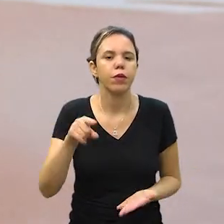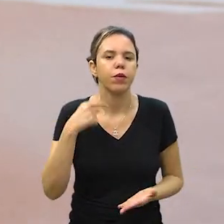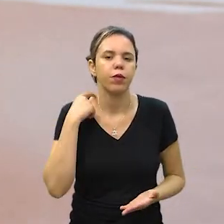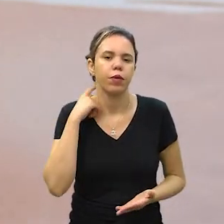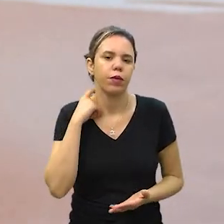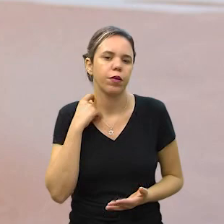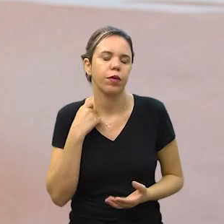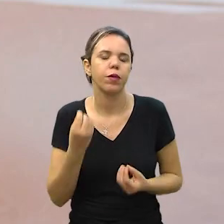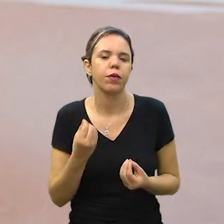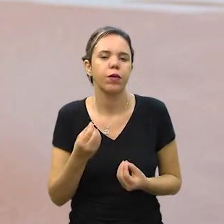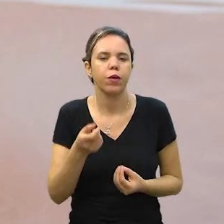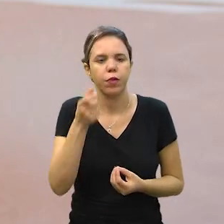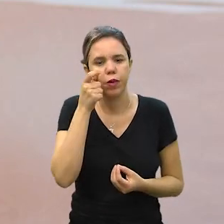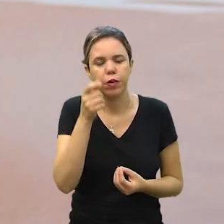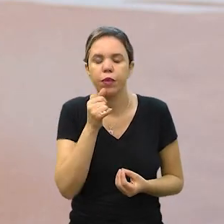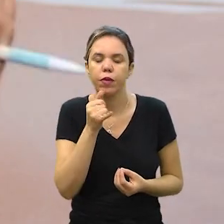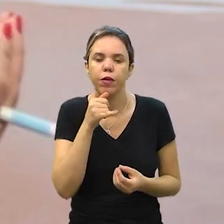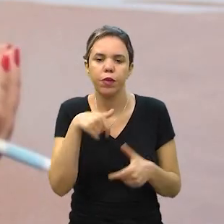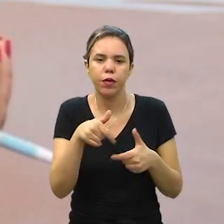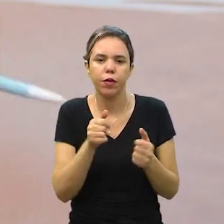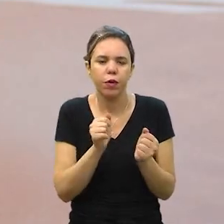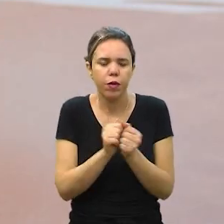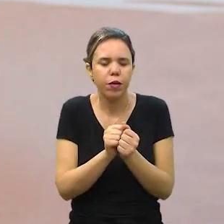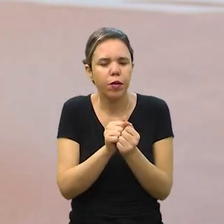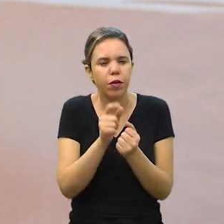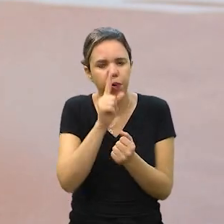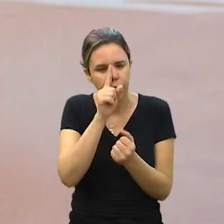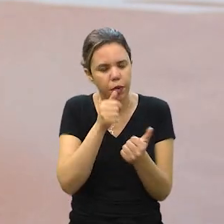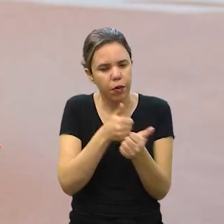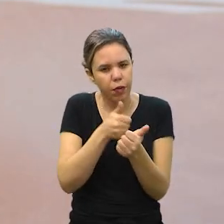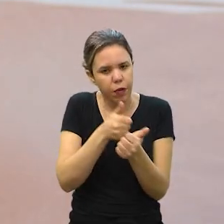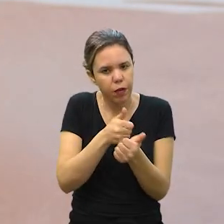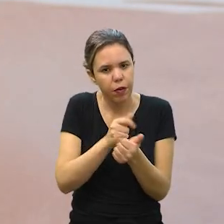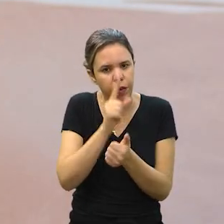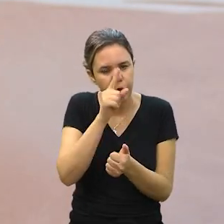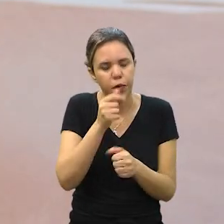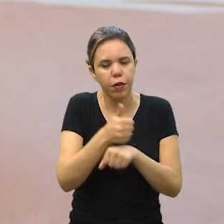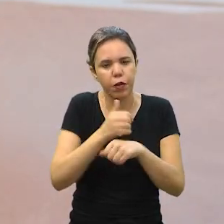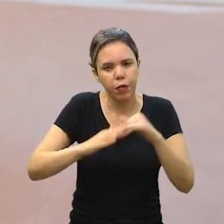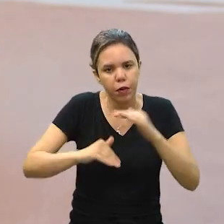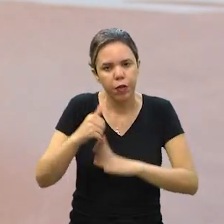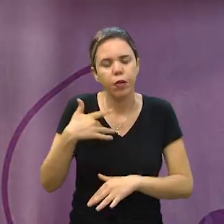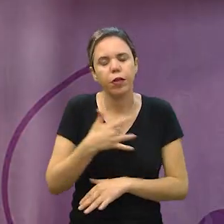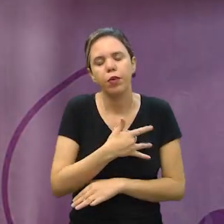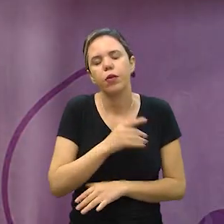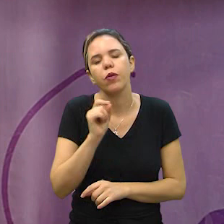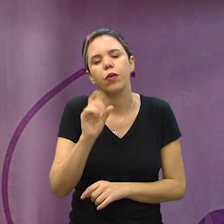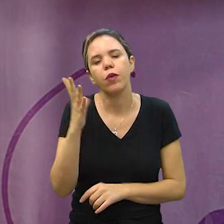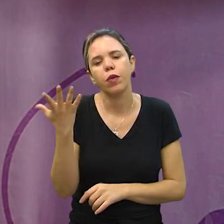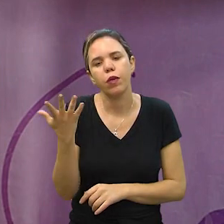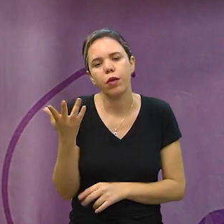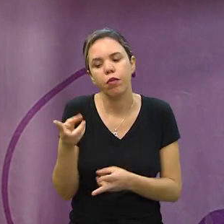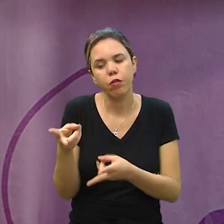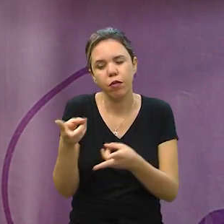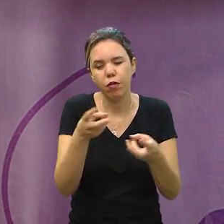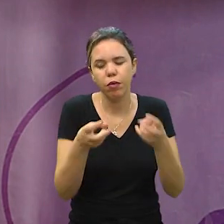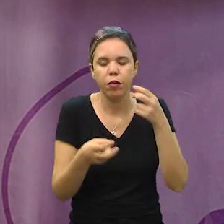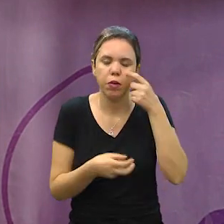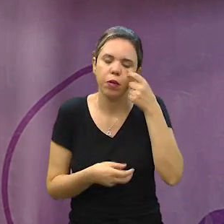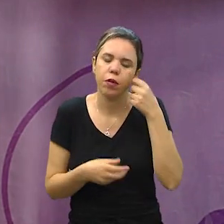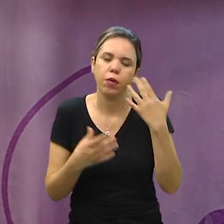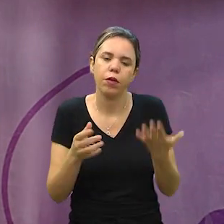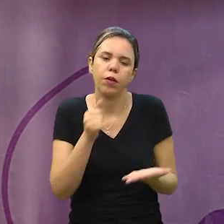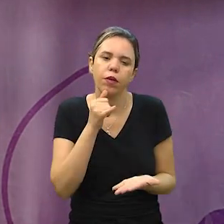saber de você, para quem está na linha de frente, principalmente para os profissionais de saúde, o que tem se